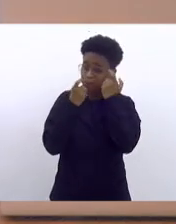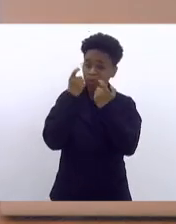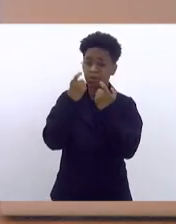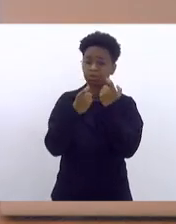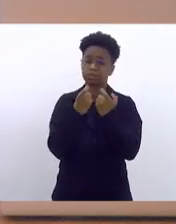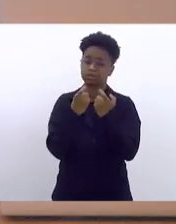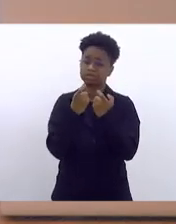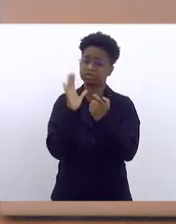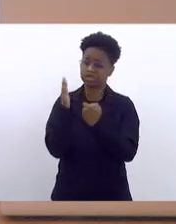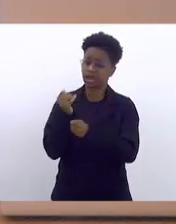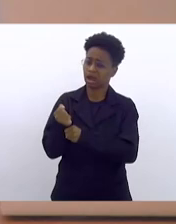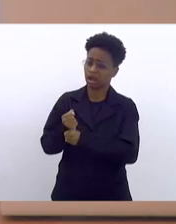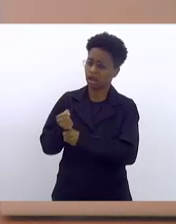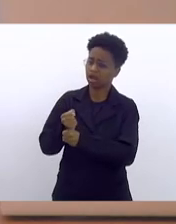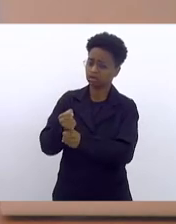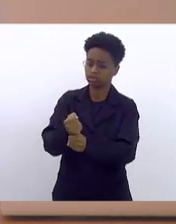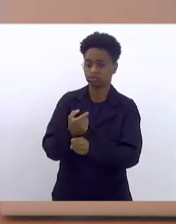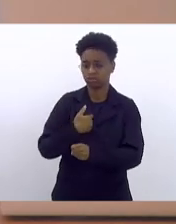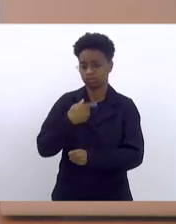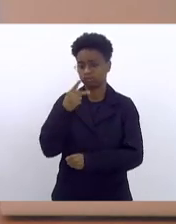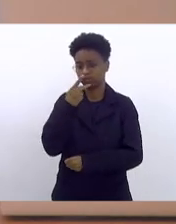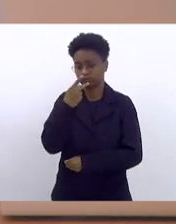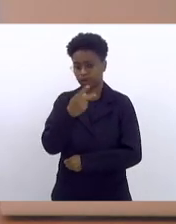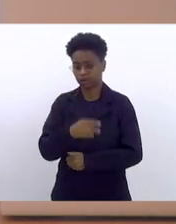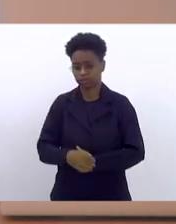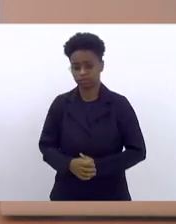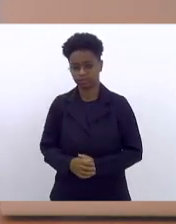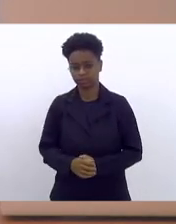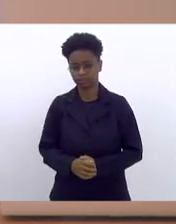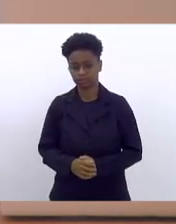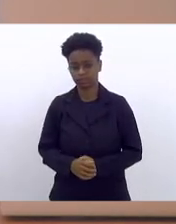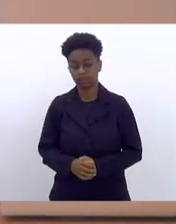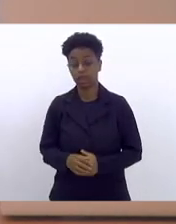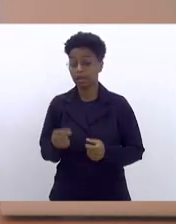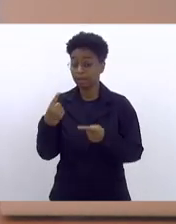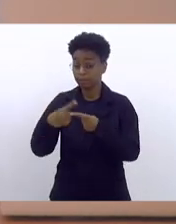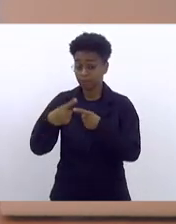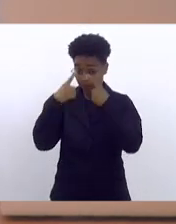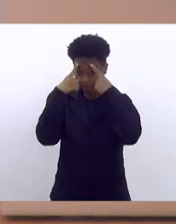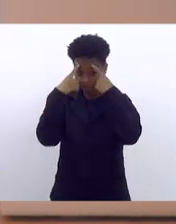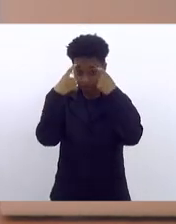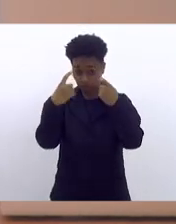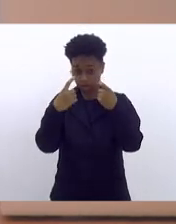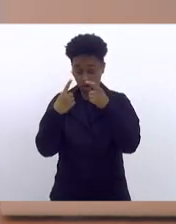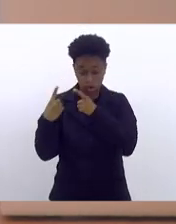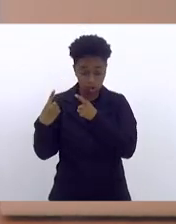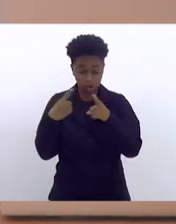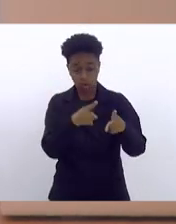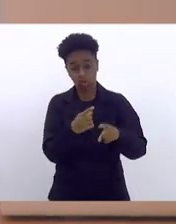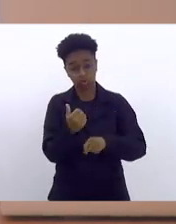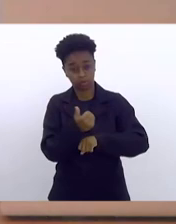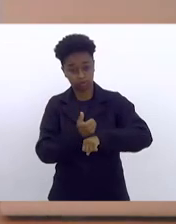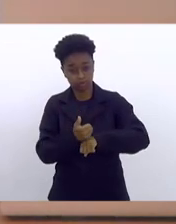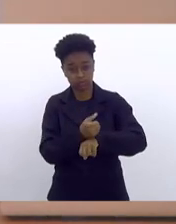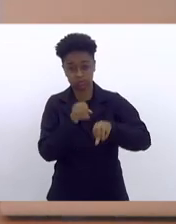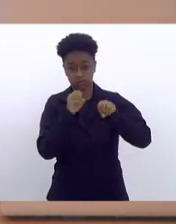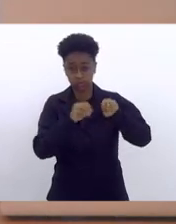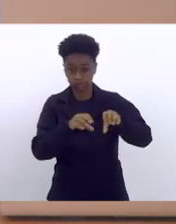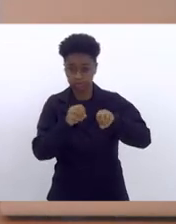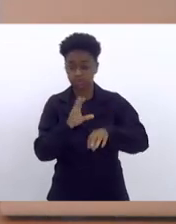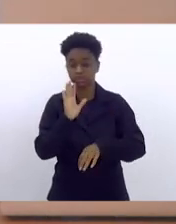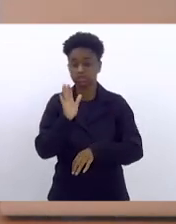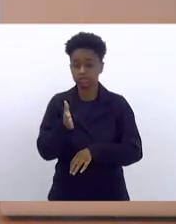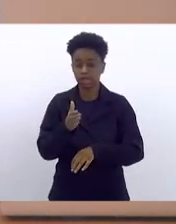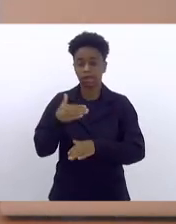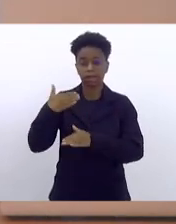muitas décadas eu posso dizer isso porque a violência contra os profissionais de educação ela